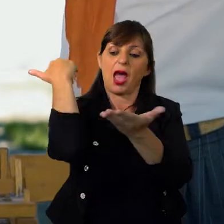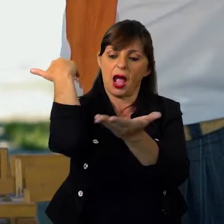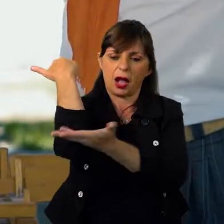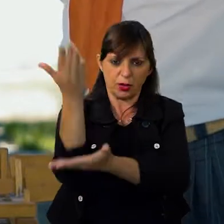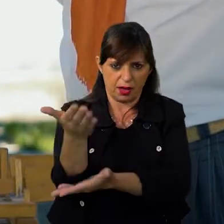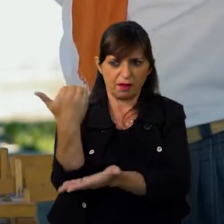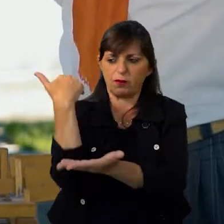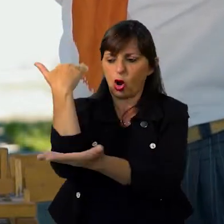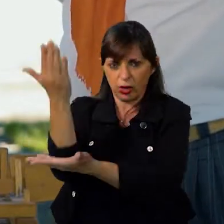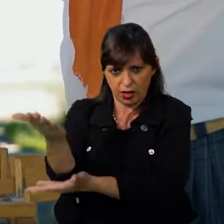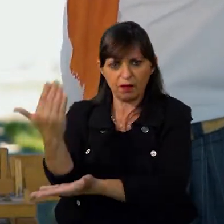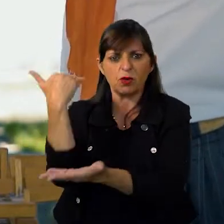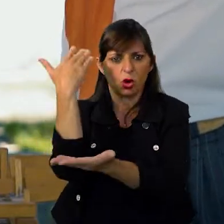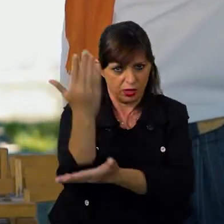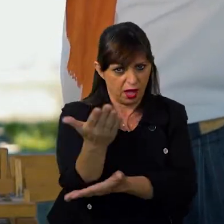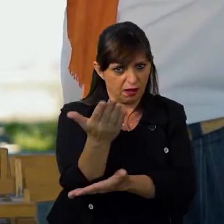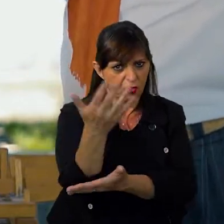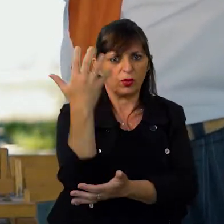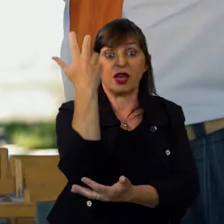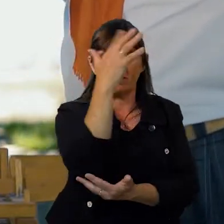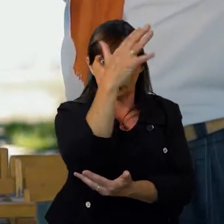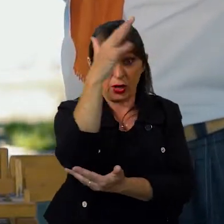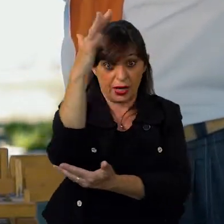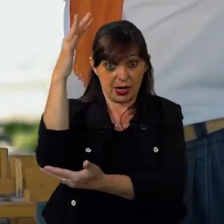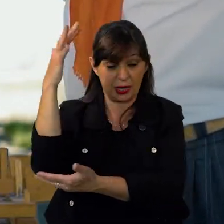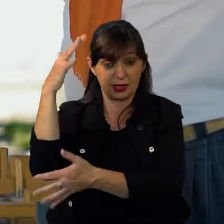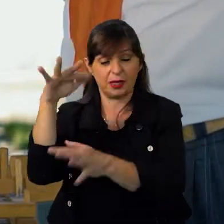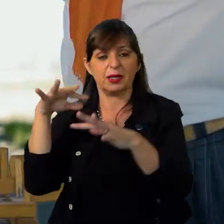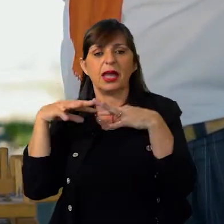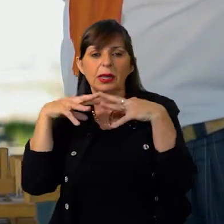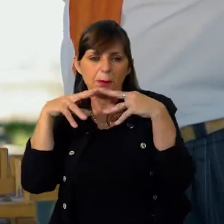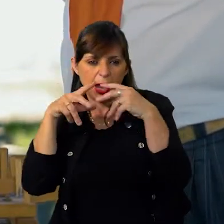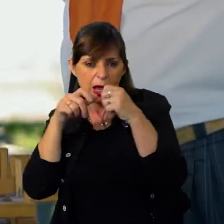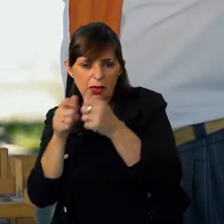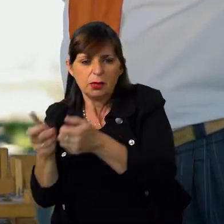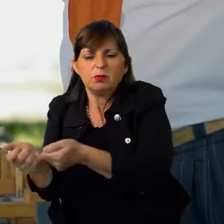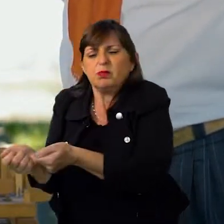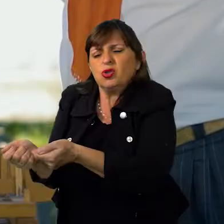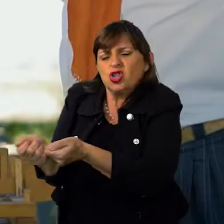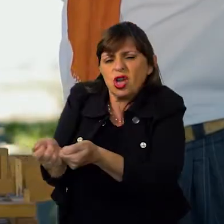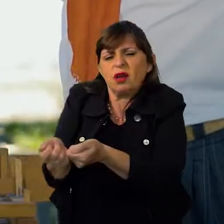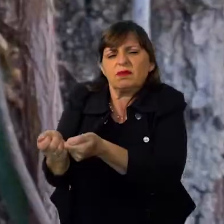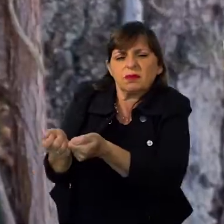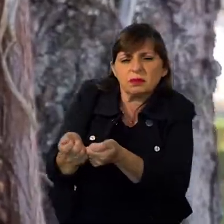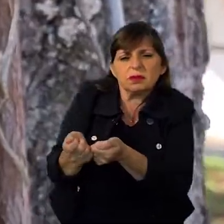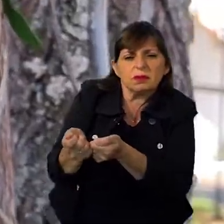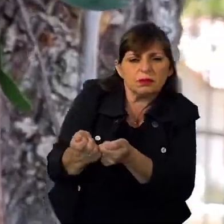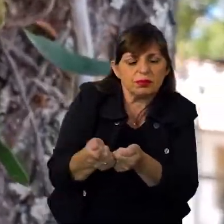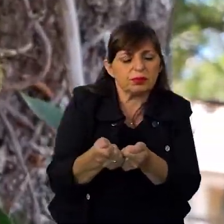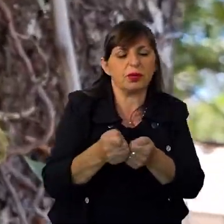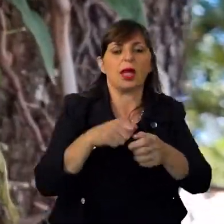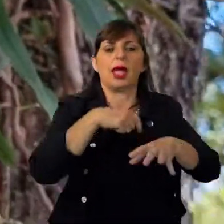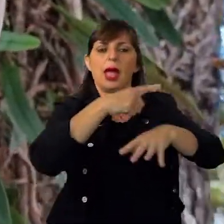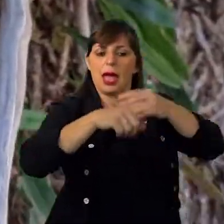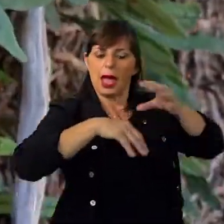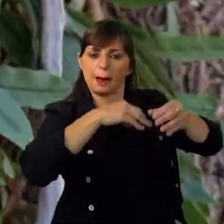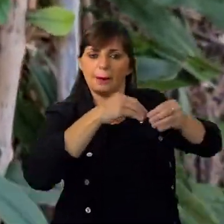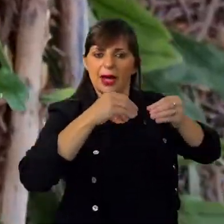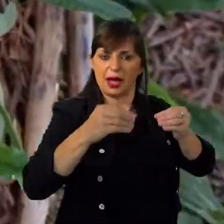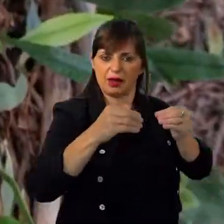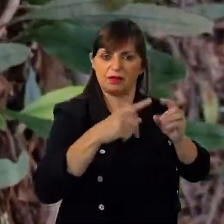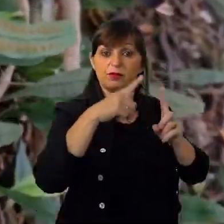decepados na floresta arrastados por animais até o porto e eram amarradas com cipós Guaimbê